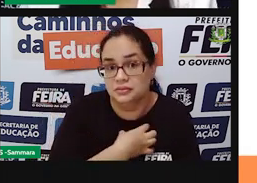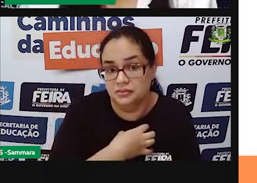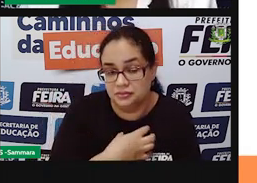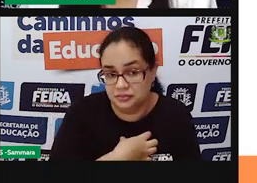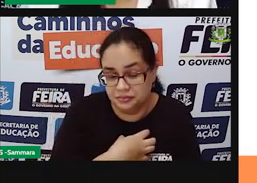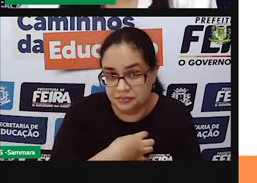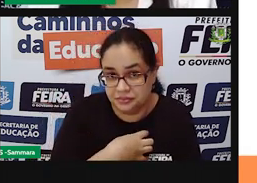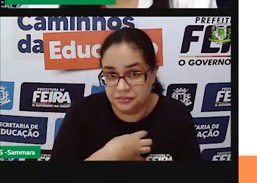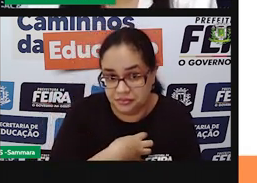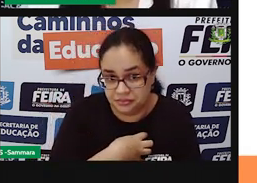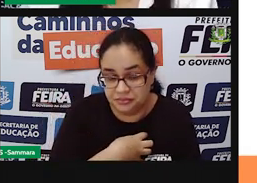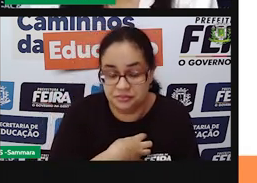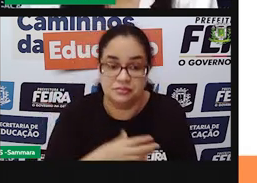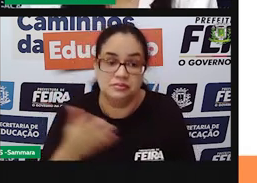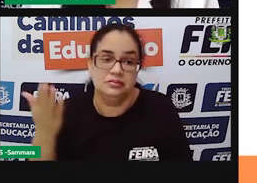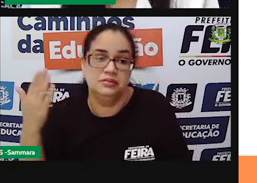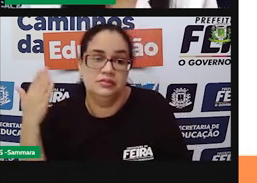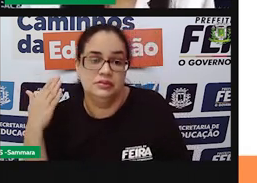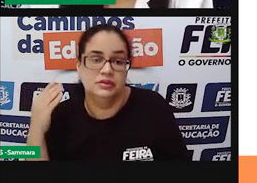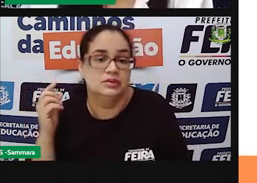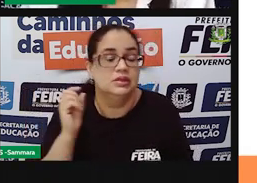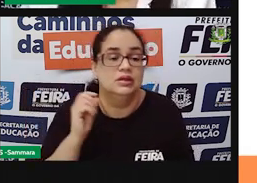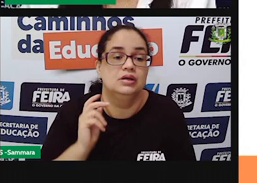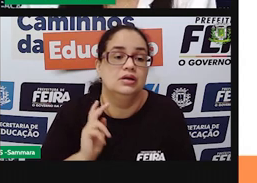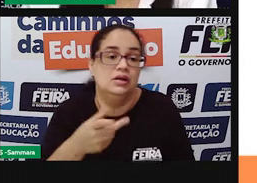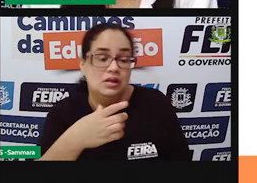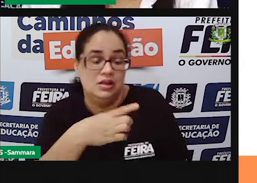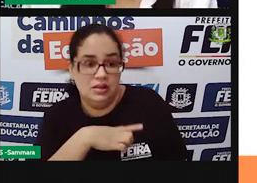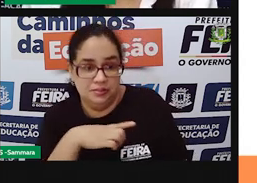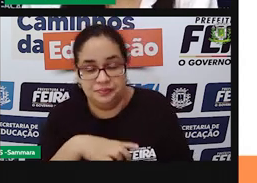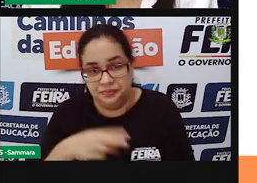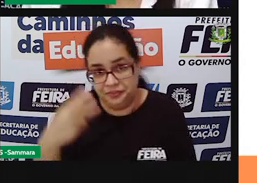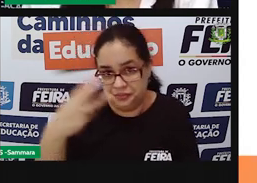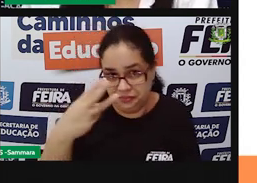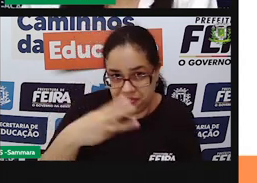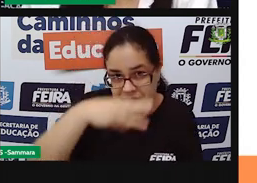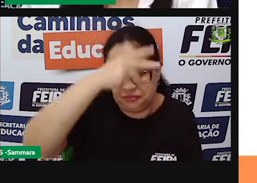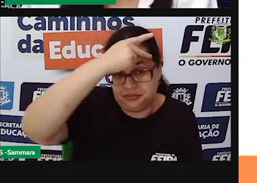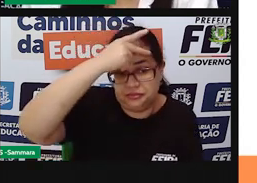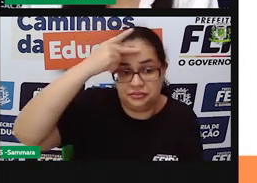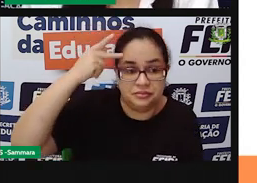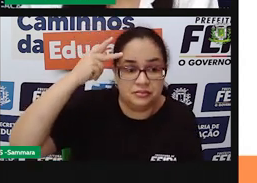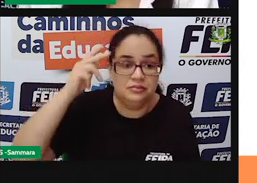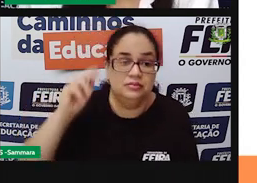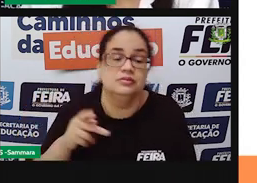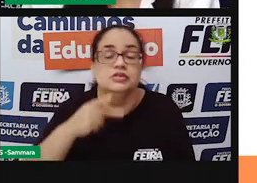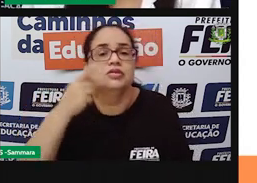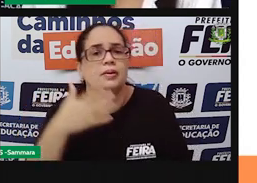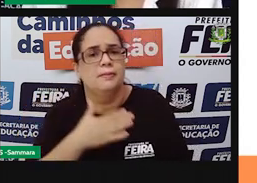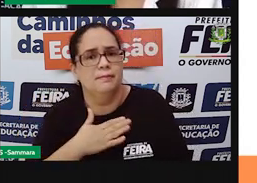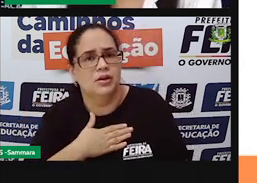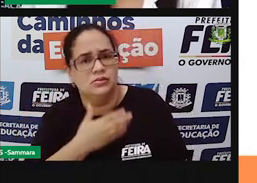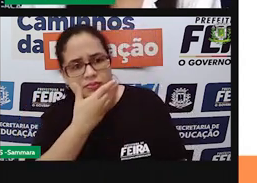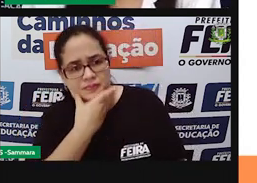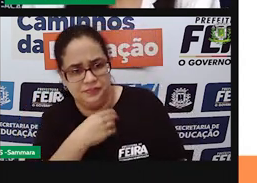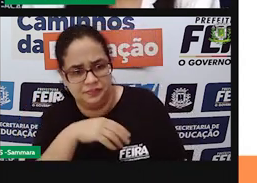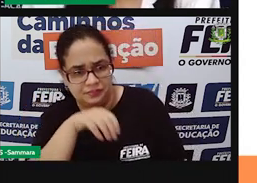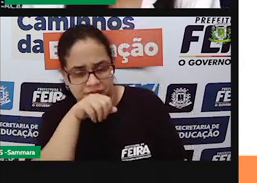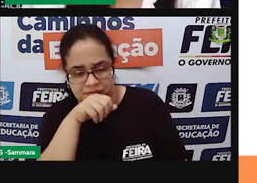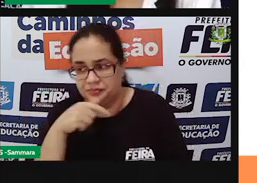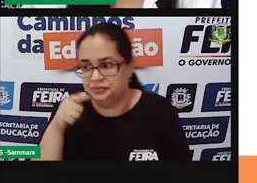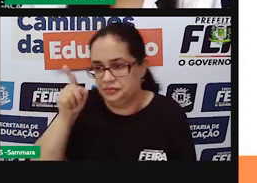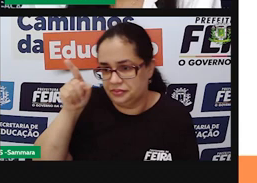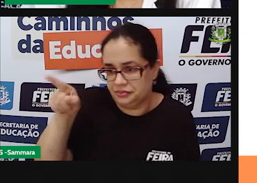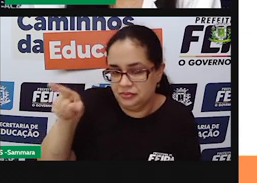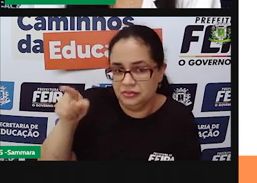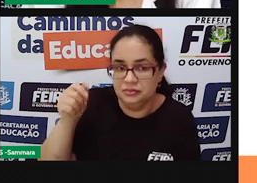a mesma indicação, sem deixar de ser a terceira pessoa. Porque quando eu falo dos meus pais, eu estou falando deles,